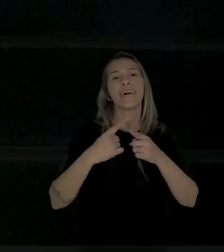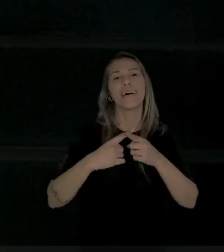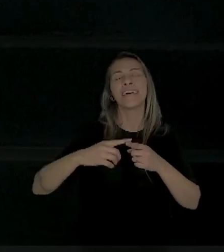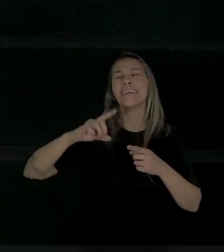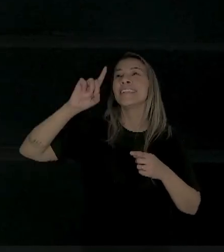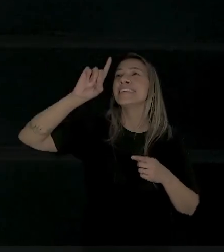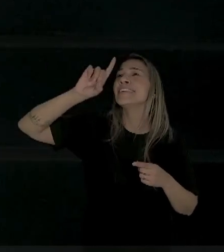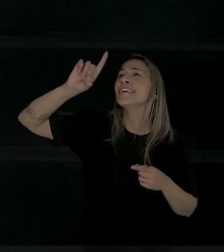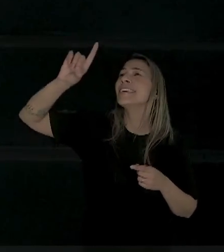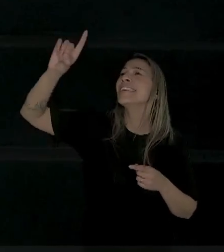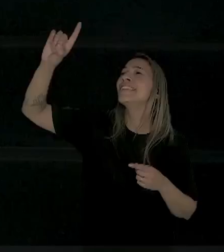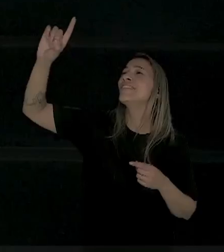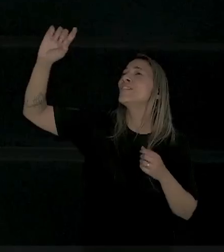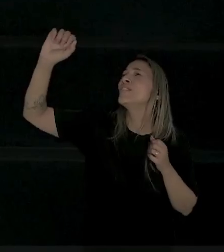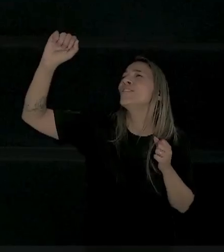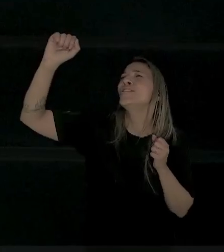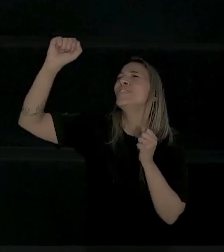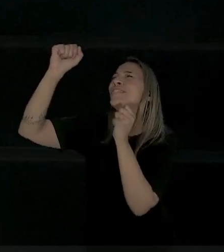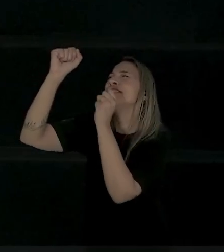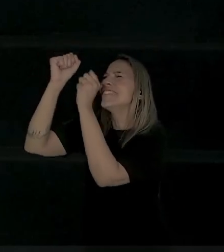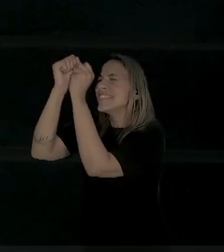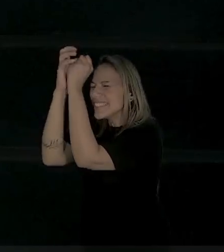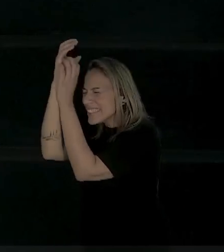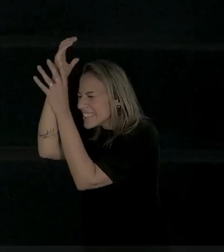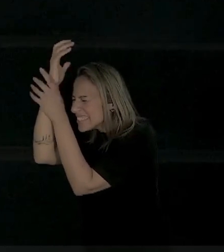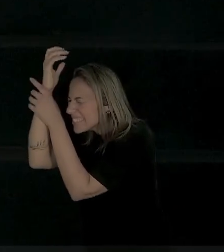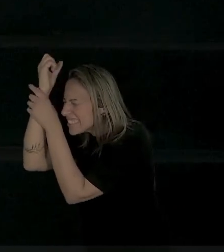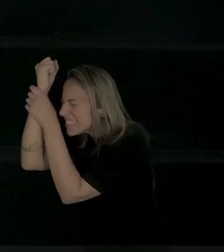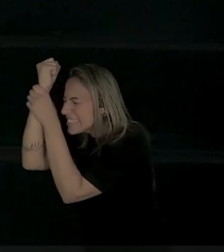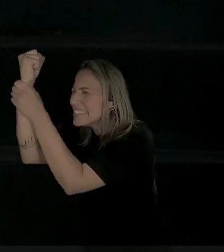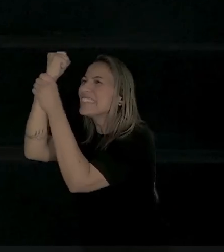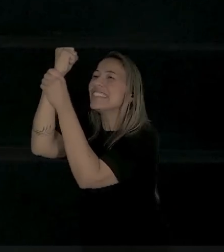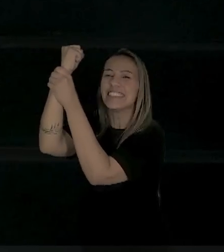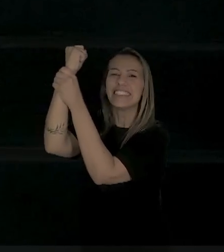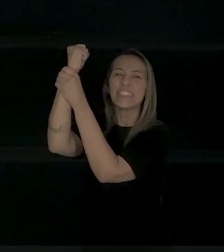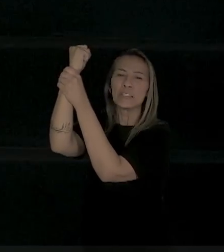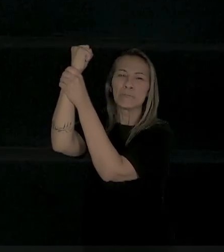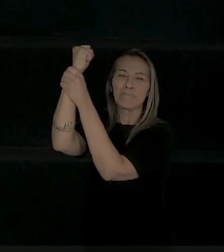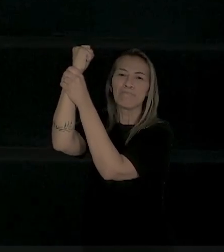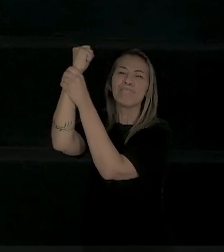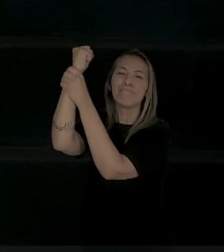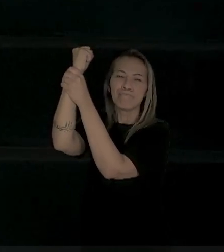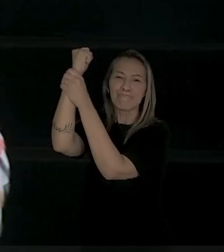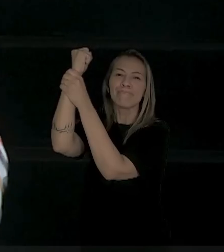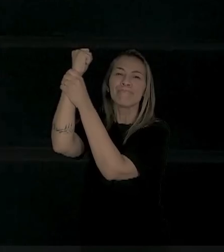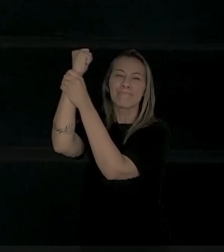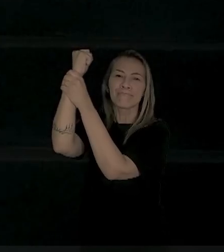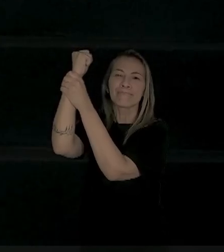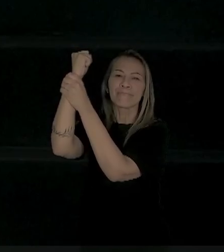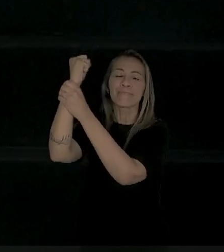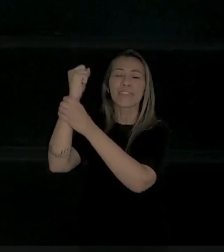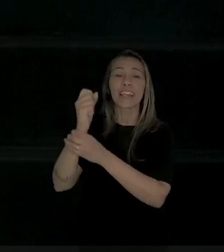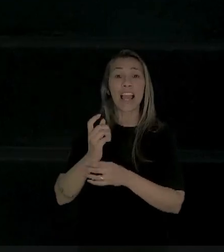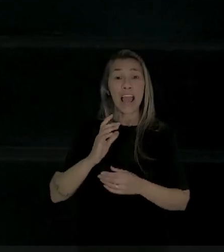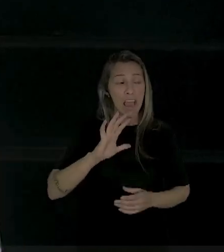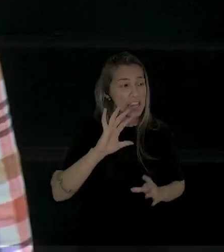seguro. E existem alguns servos de Deus hoje que quando apresenta um vento que esmiuça a